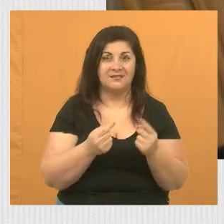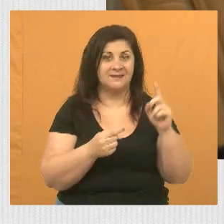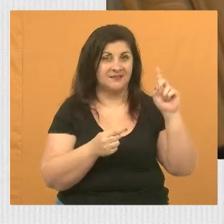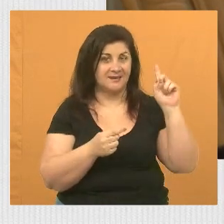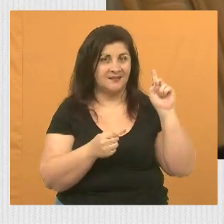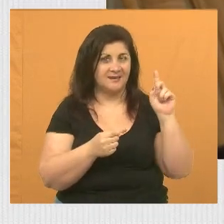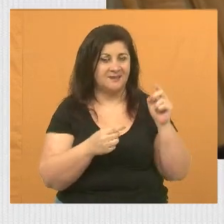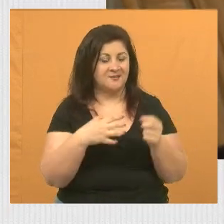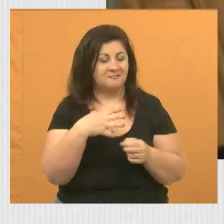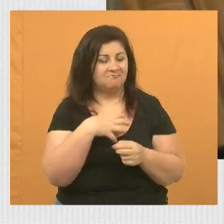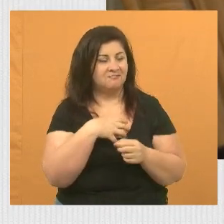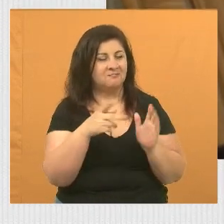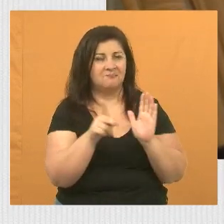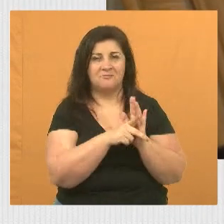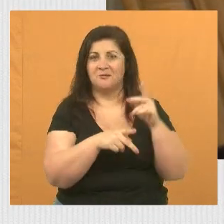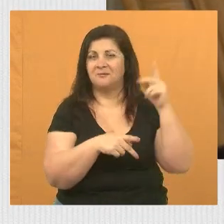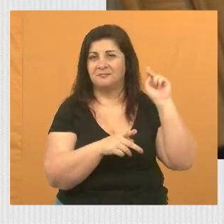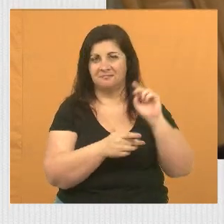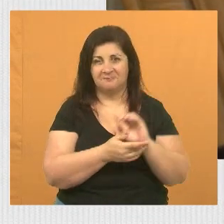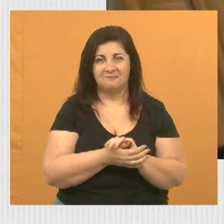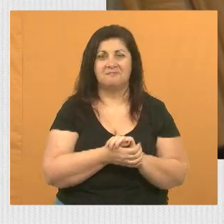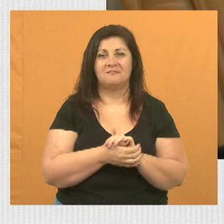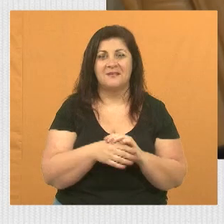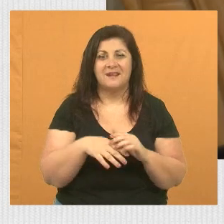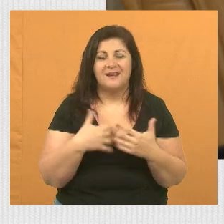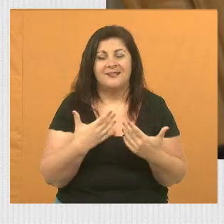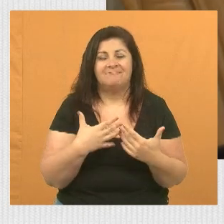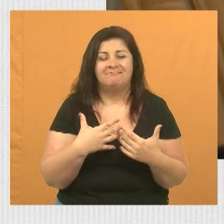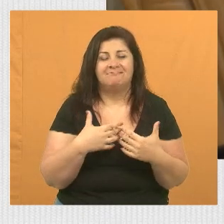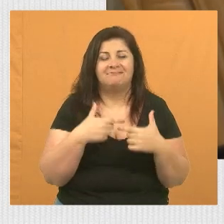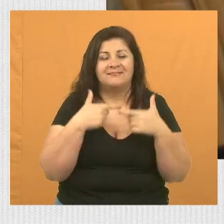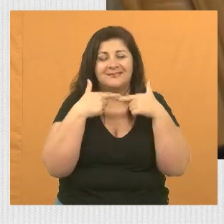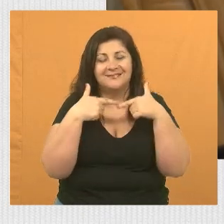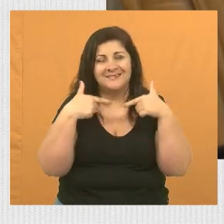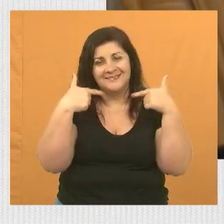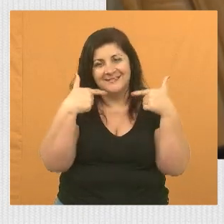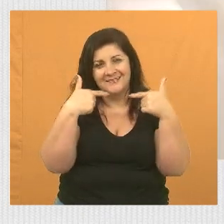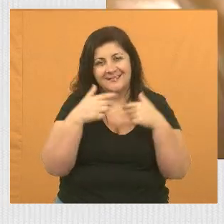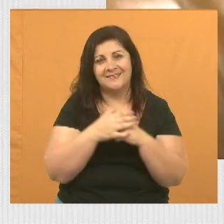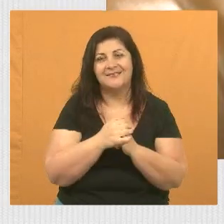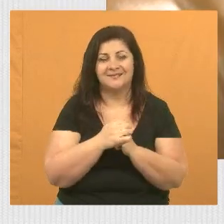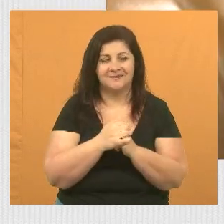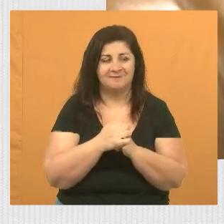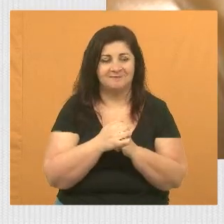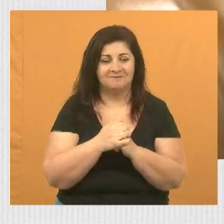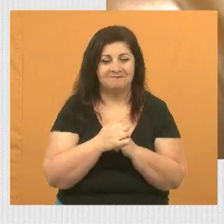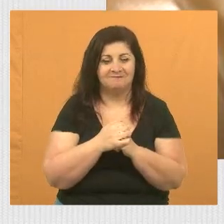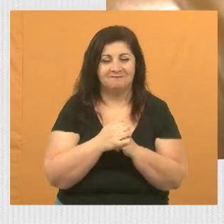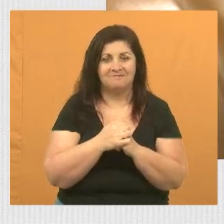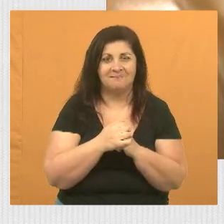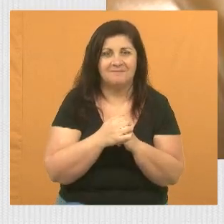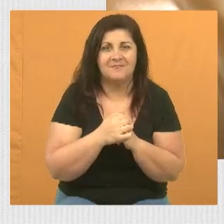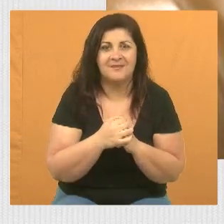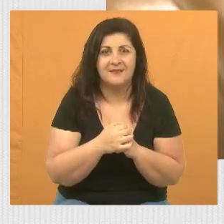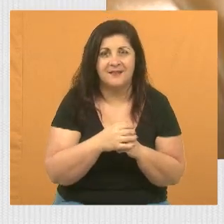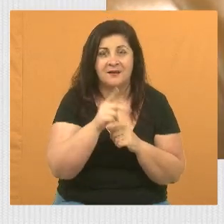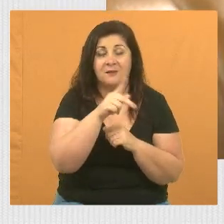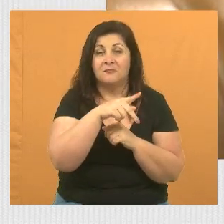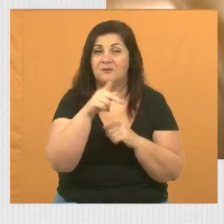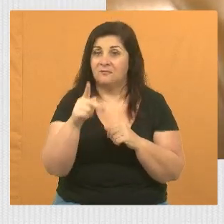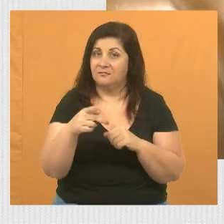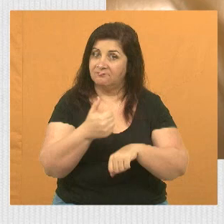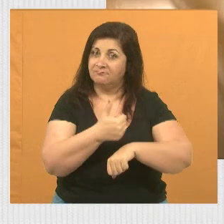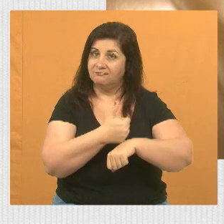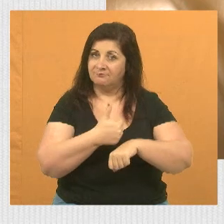que é o jeitinho próprio dela mesmo, aquele carisma que cativava a gente como aluno. Professor é uma